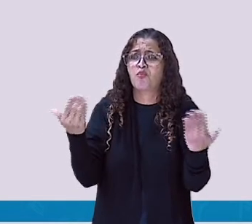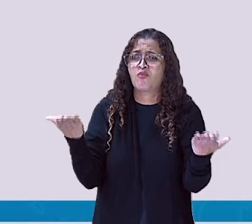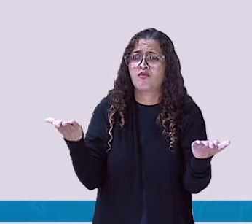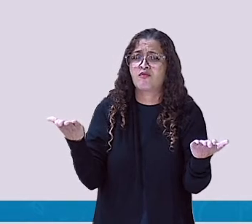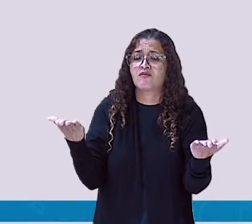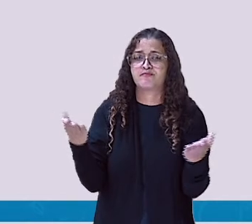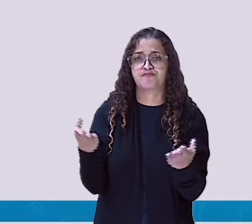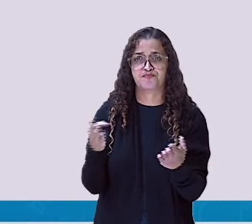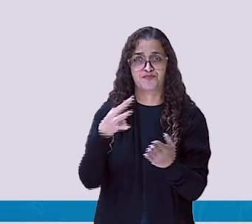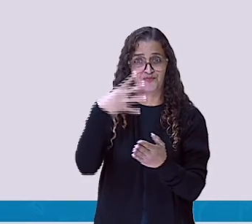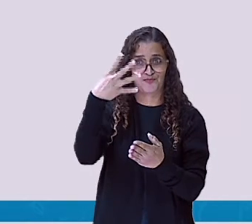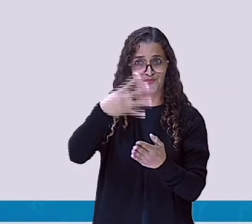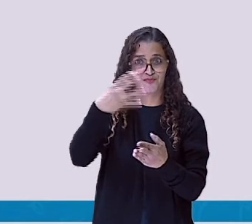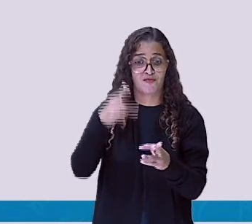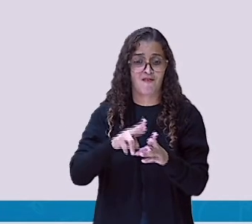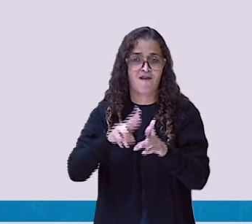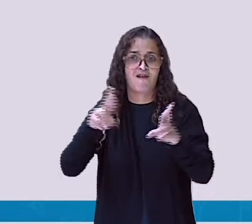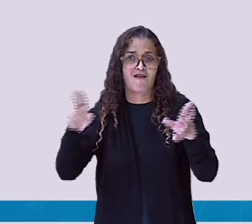4.